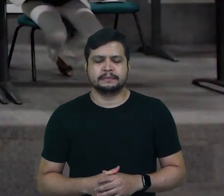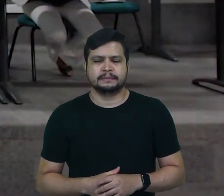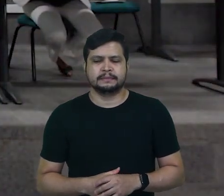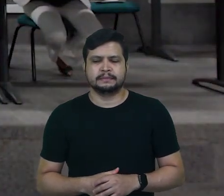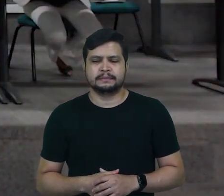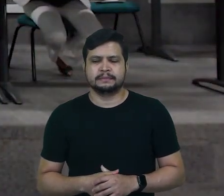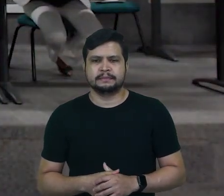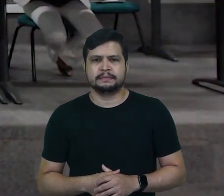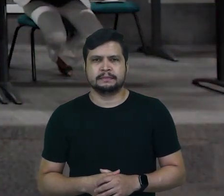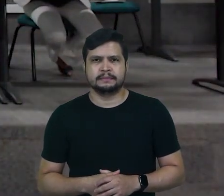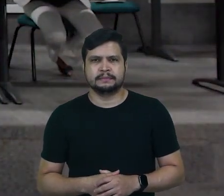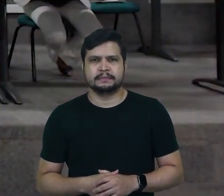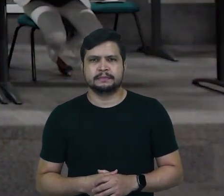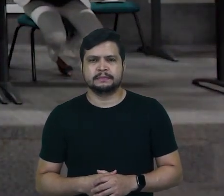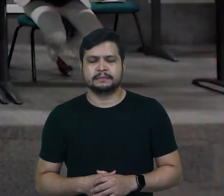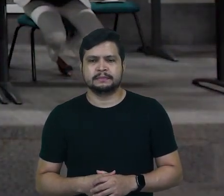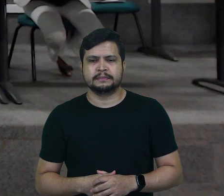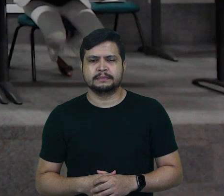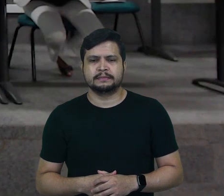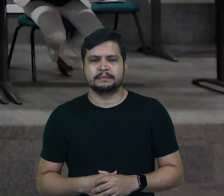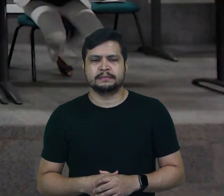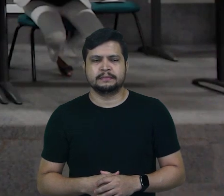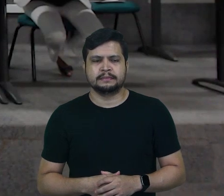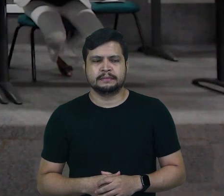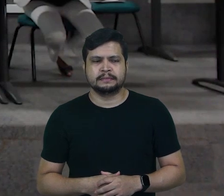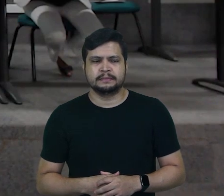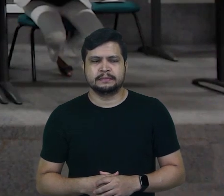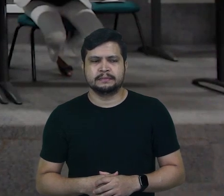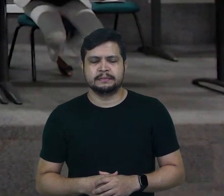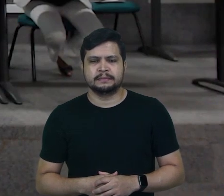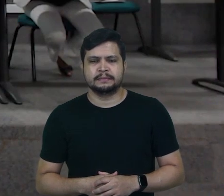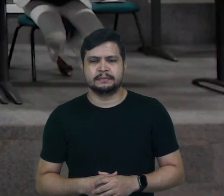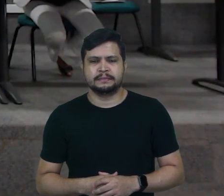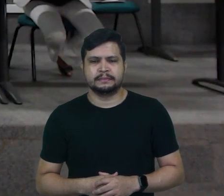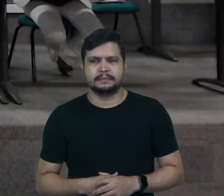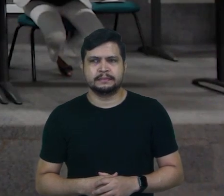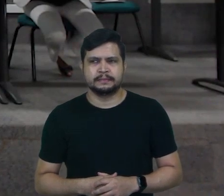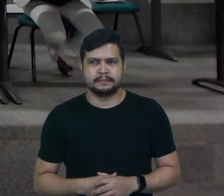Geralmente, quando a gente convida os profissionais para vir falar em